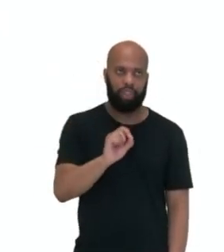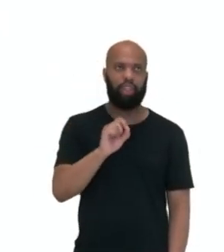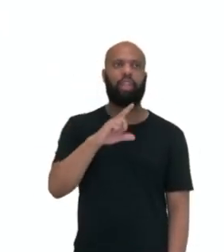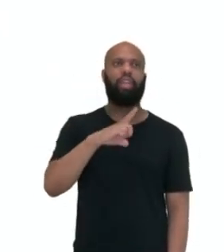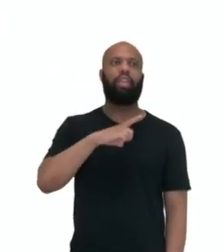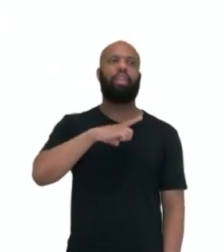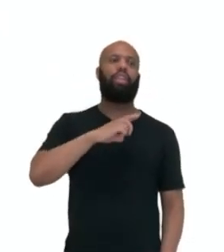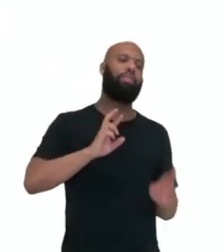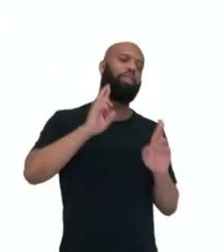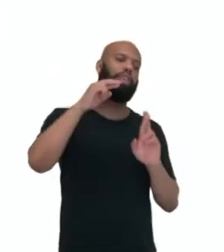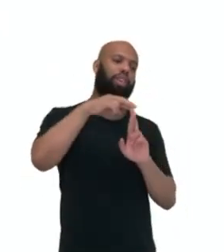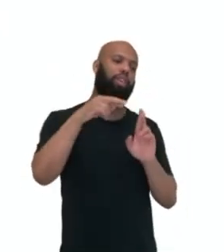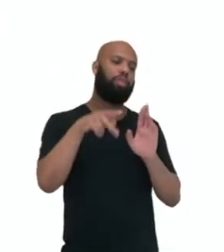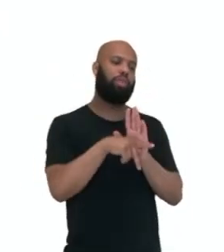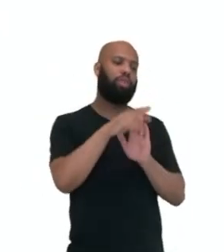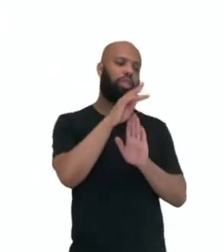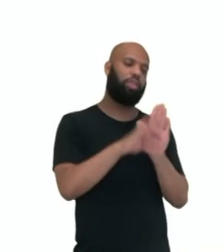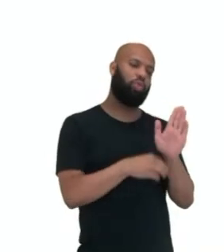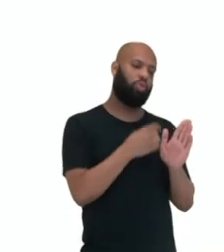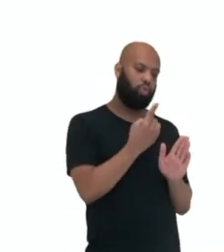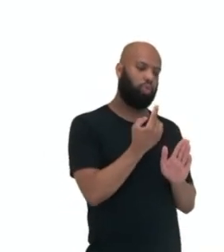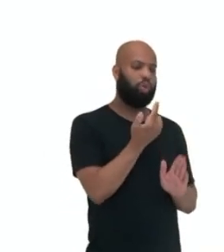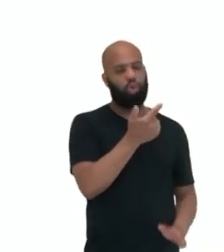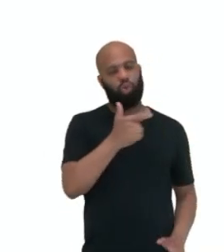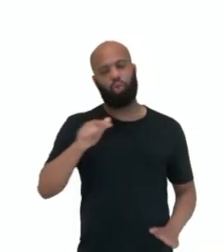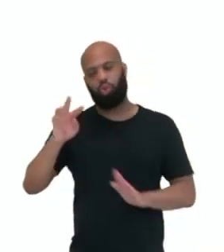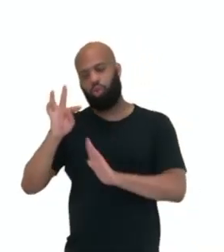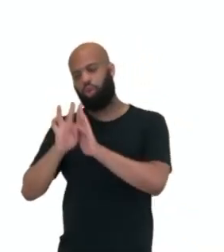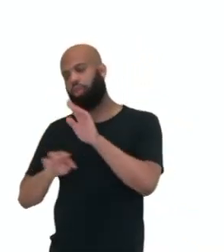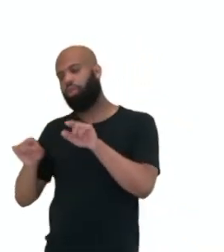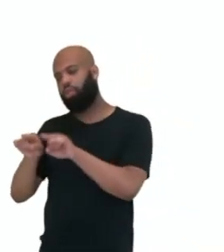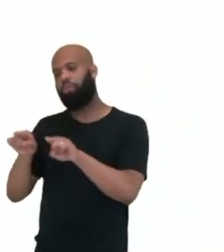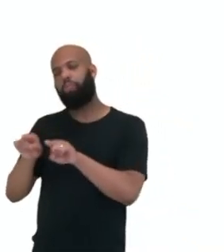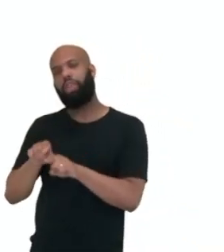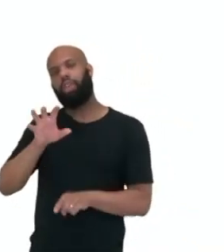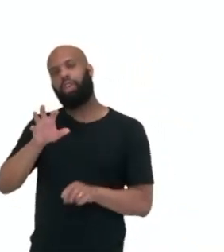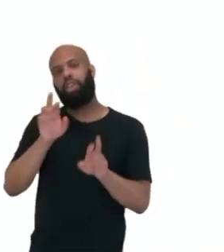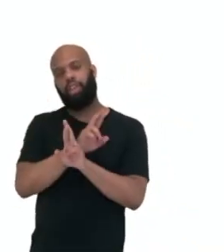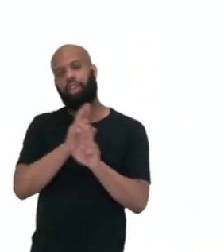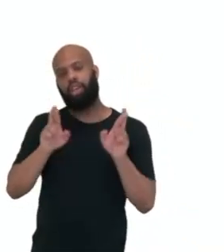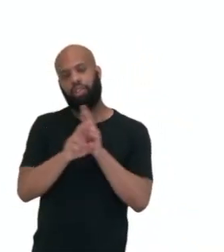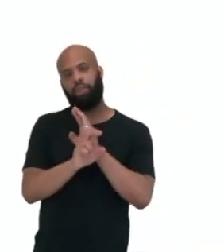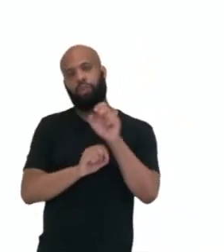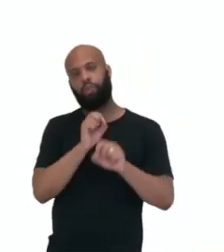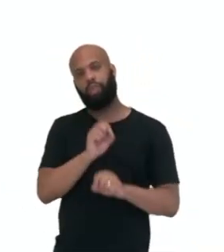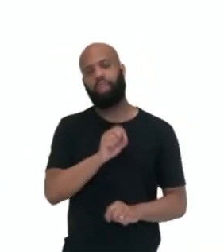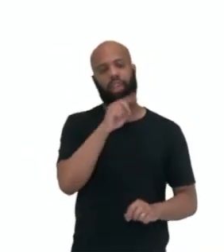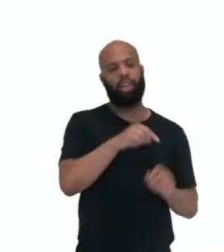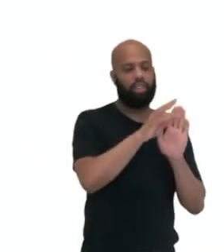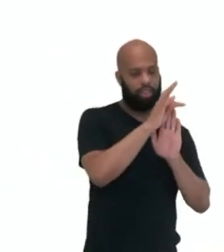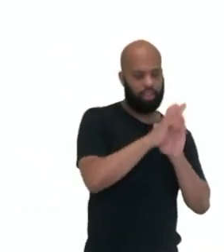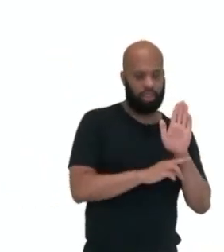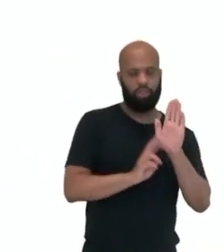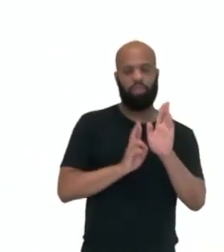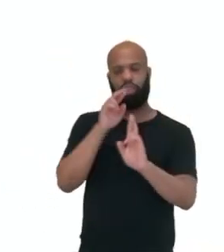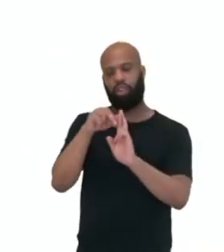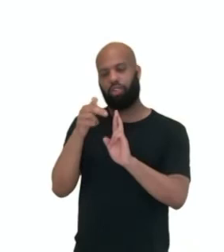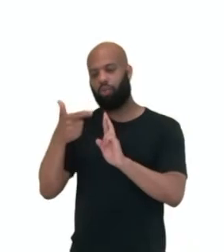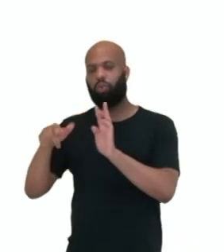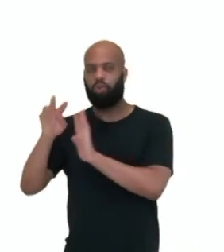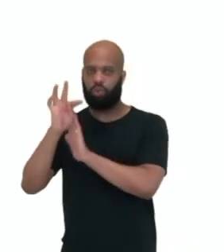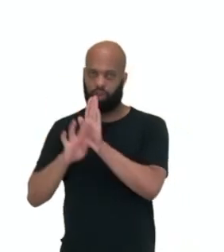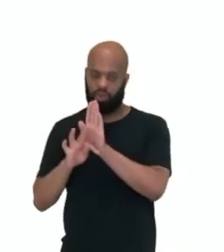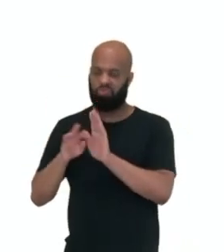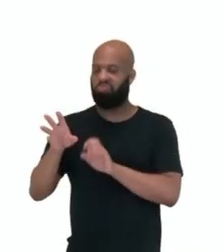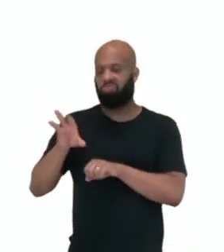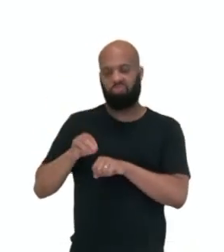ou referências de um texto em outro. A essa relação se dá o nome de intertextualidade. E ela está ligada ao conhecimento de